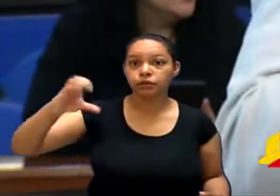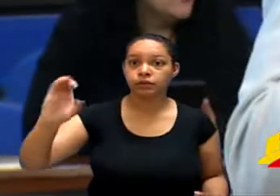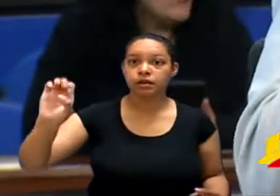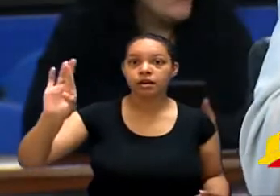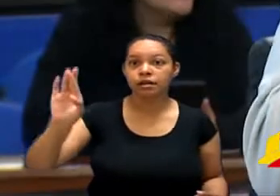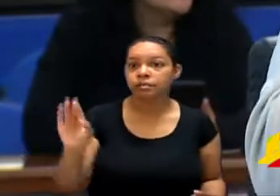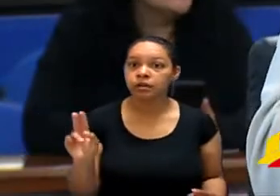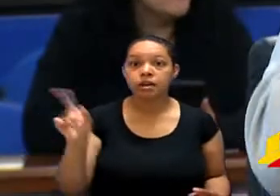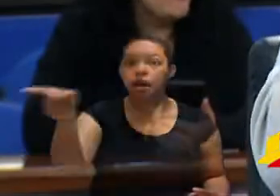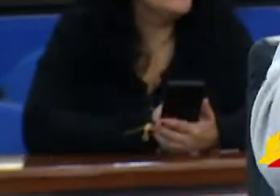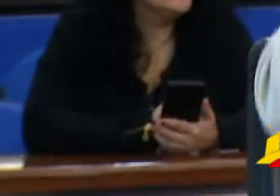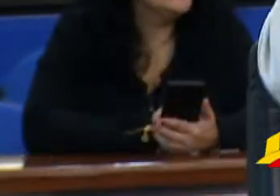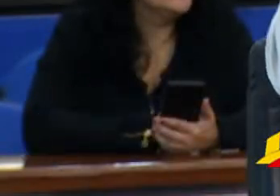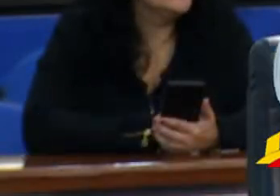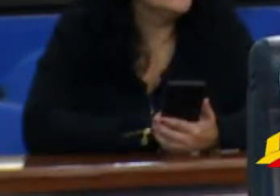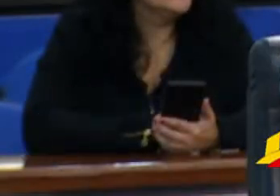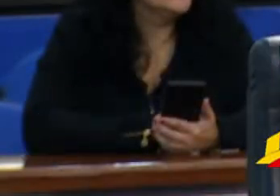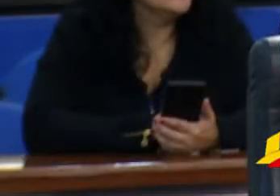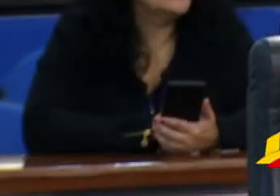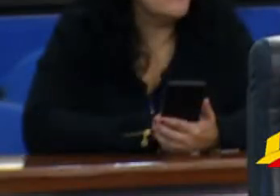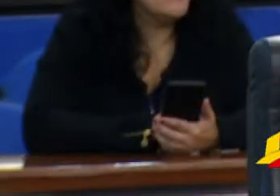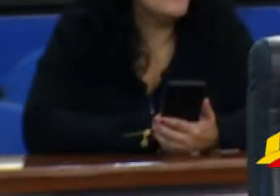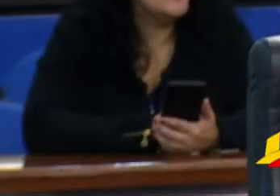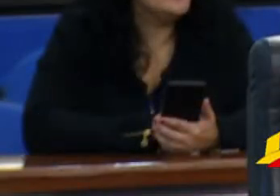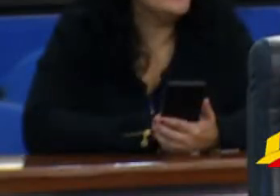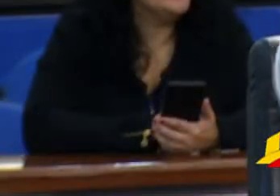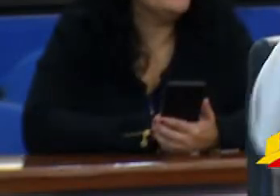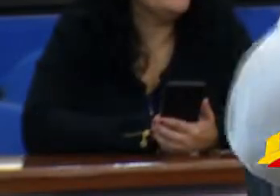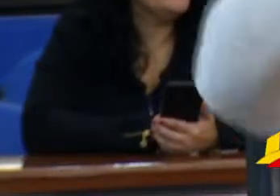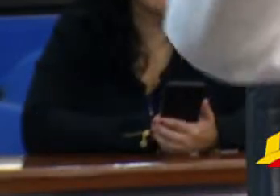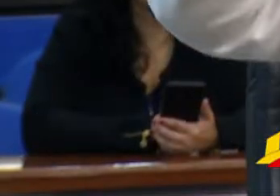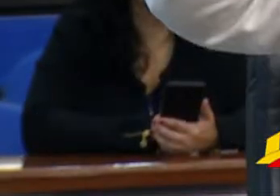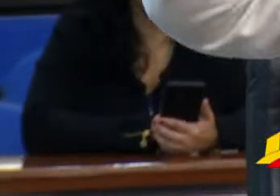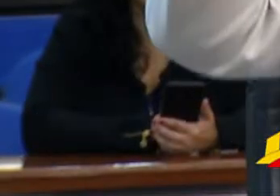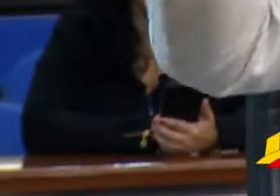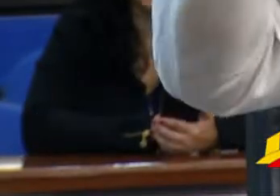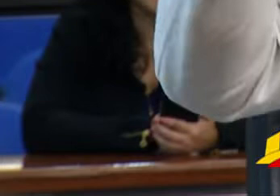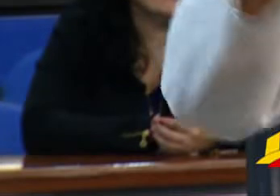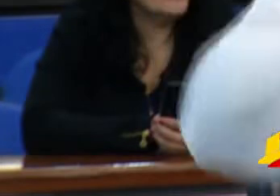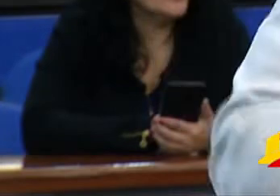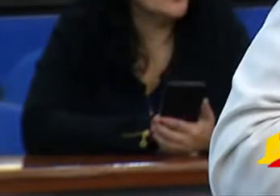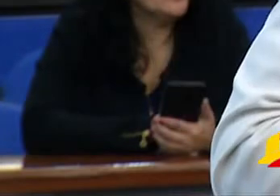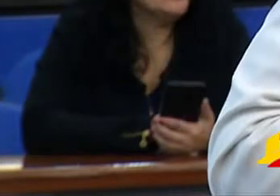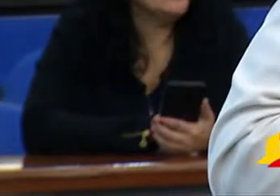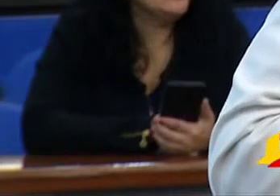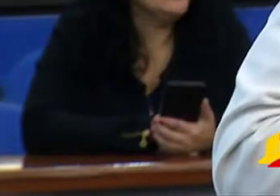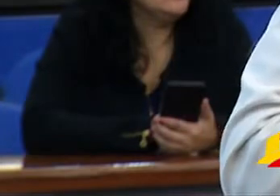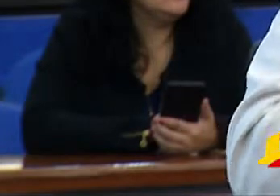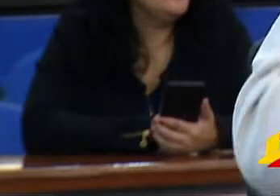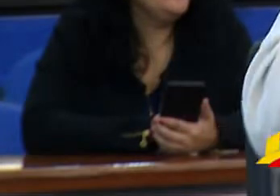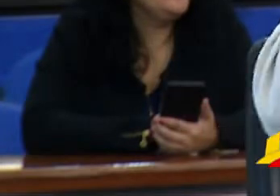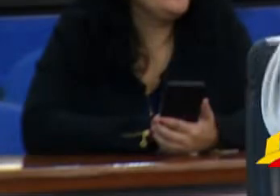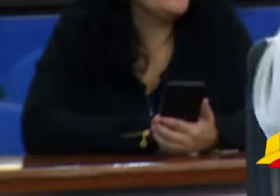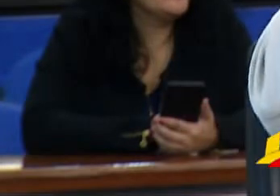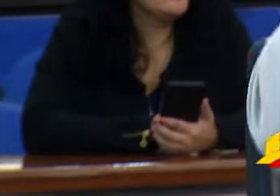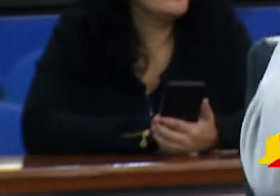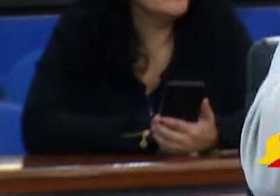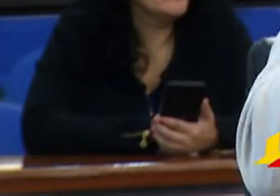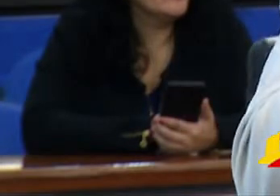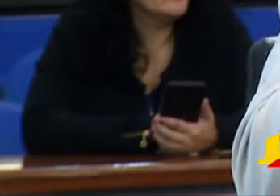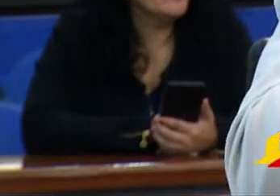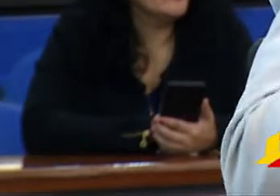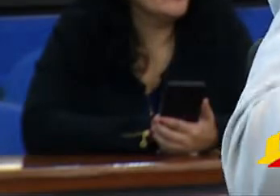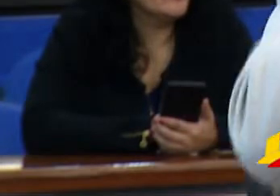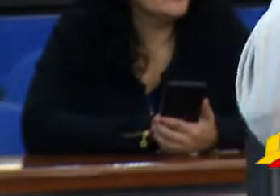posta não é então vamos fazer esse requerimento eu vou continuar fazendo requerimentos pelo sindicato e quando a gente